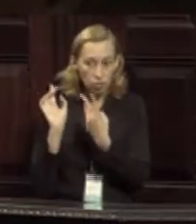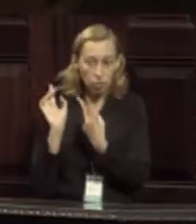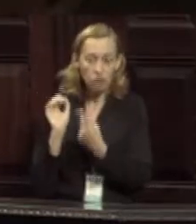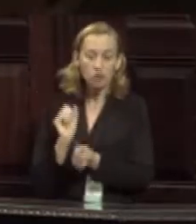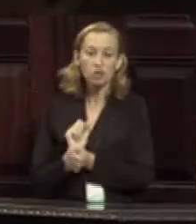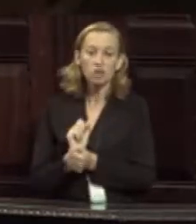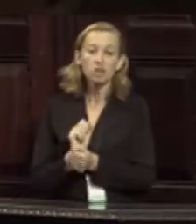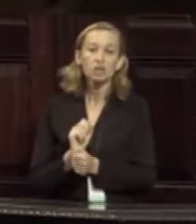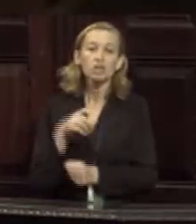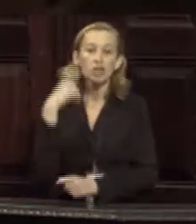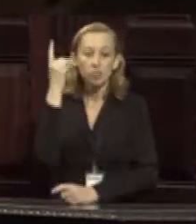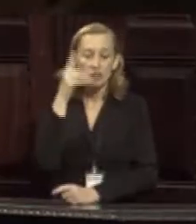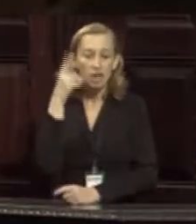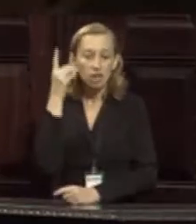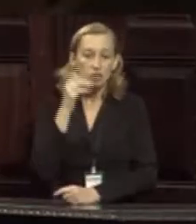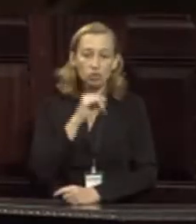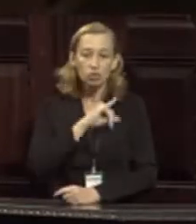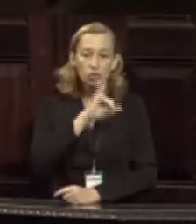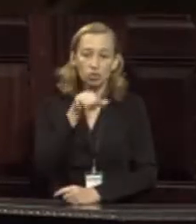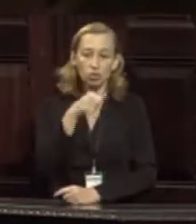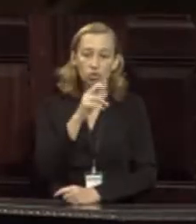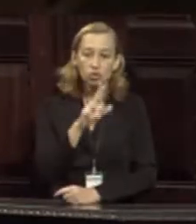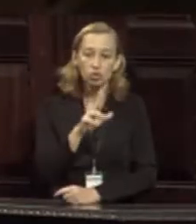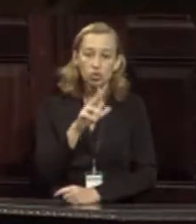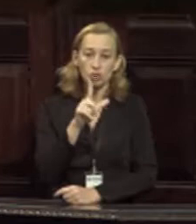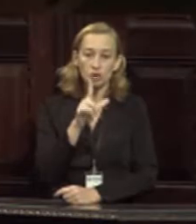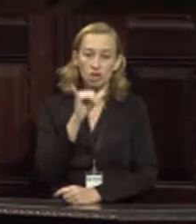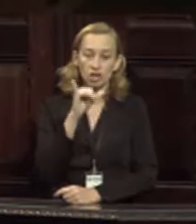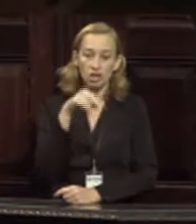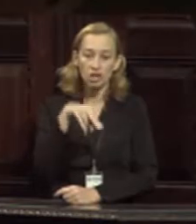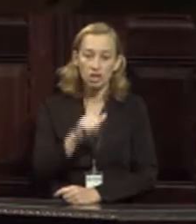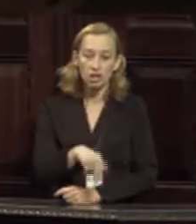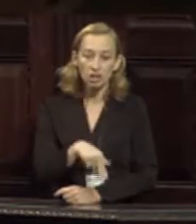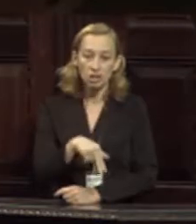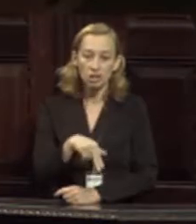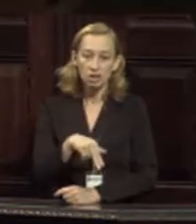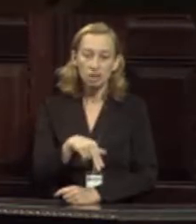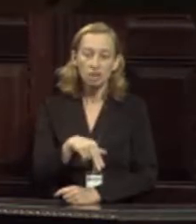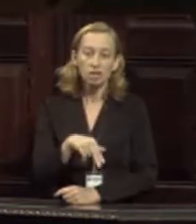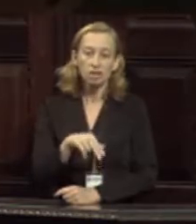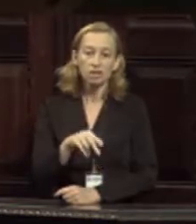deputado Julianelli, deputado Eliomar,